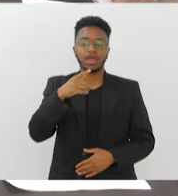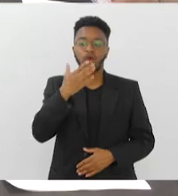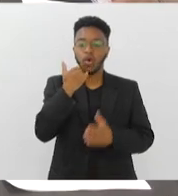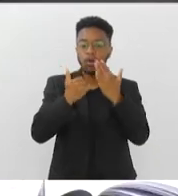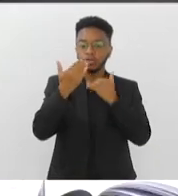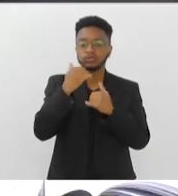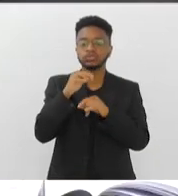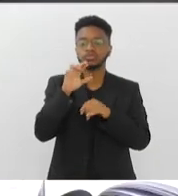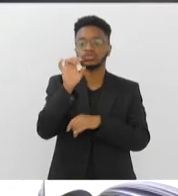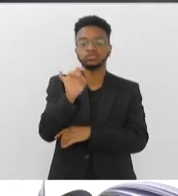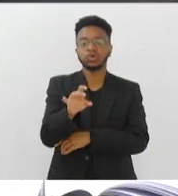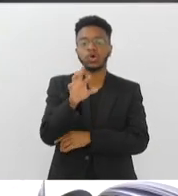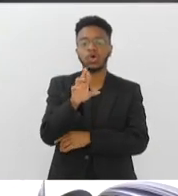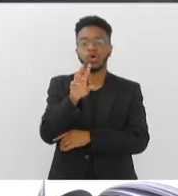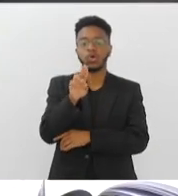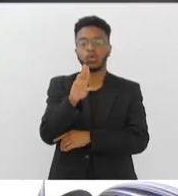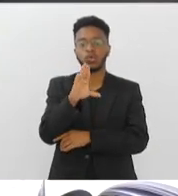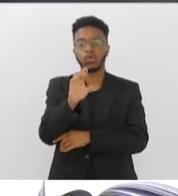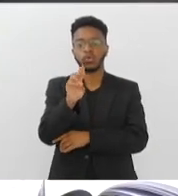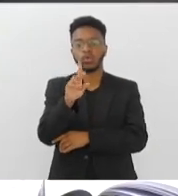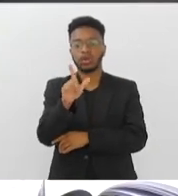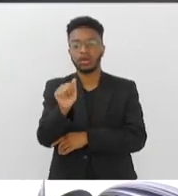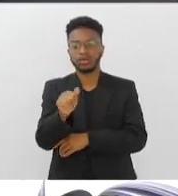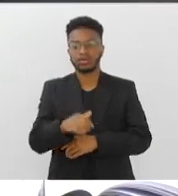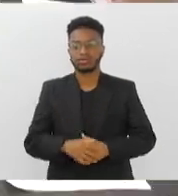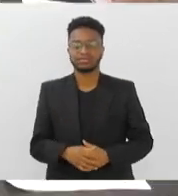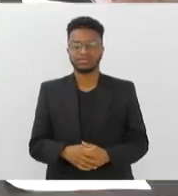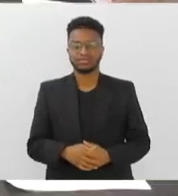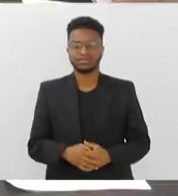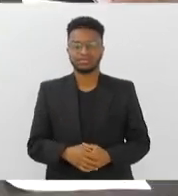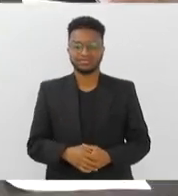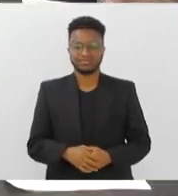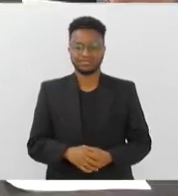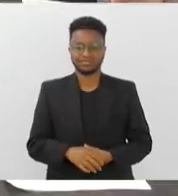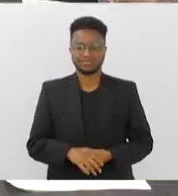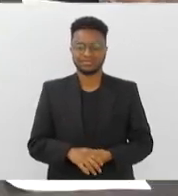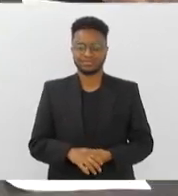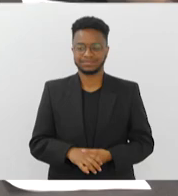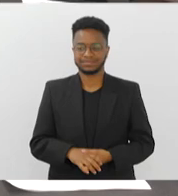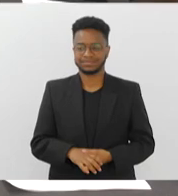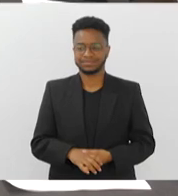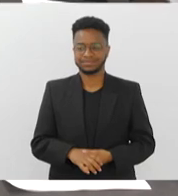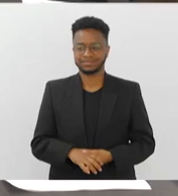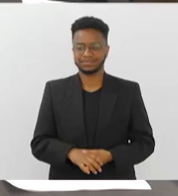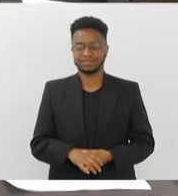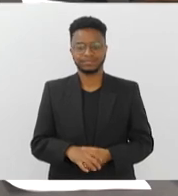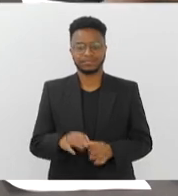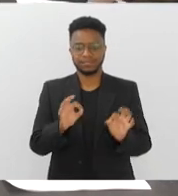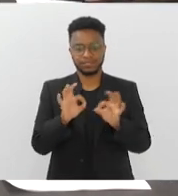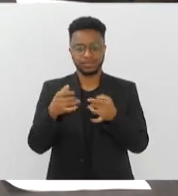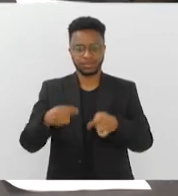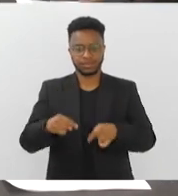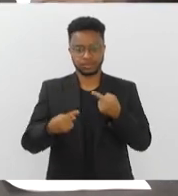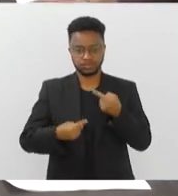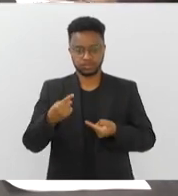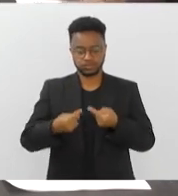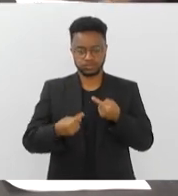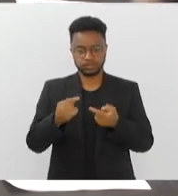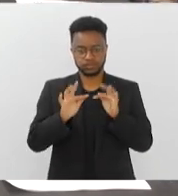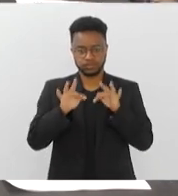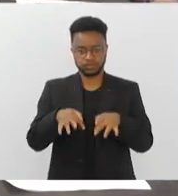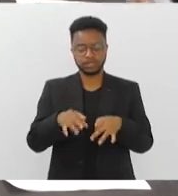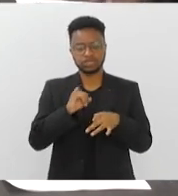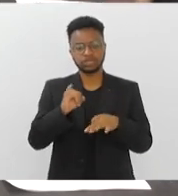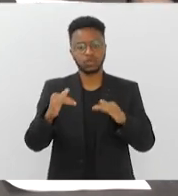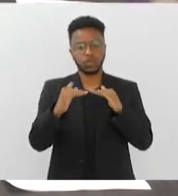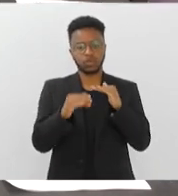Capim da melhor qualidade, né, Henrique? Bem, não, Não havendo quem queira discutir, encerrada a discussão em votação, os